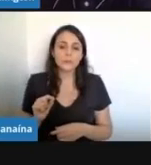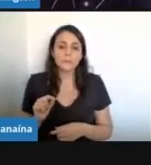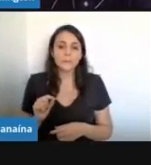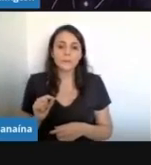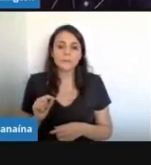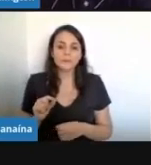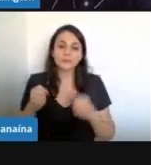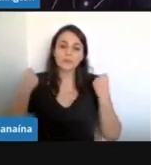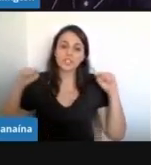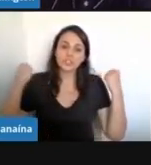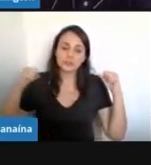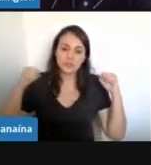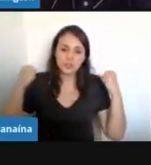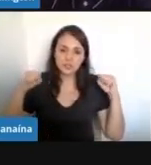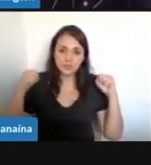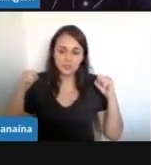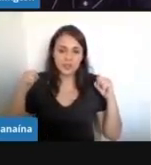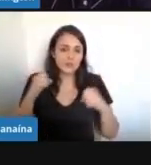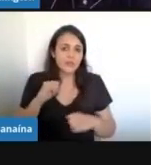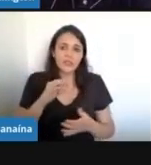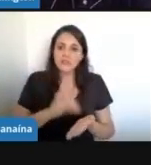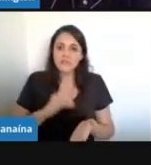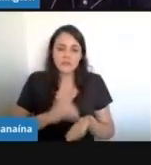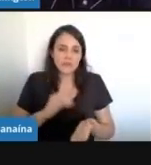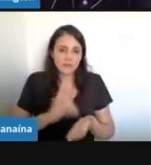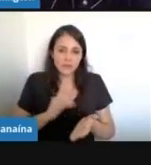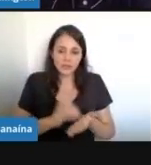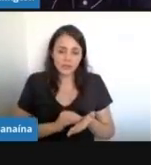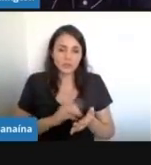à atividade física insuficiente, né, sedentarismo,